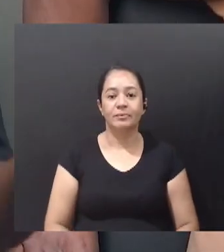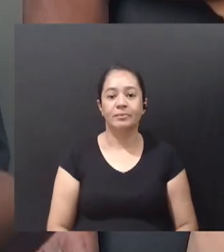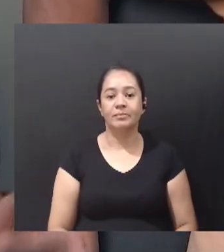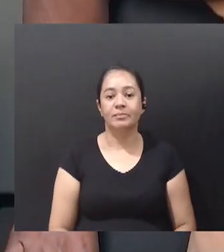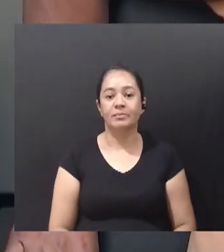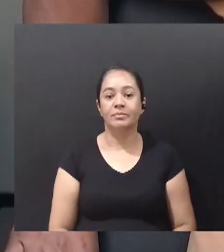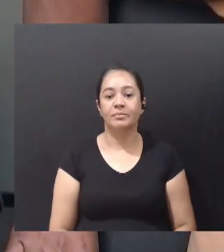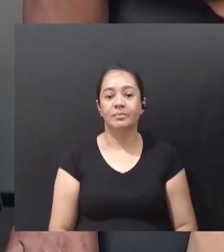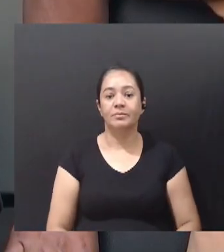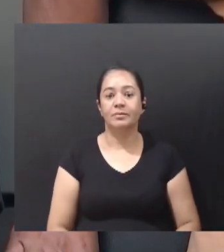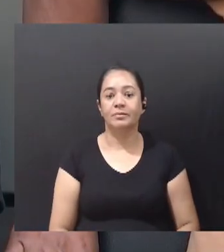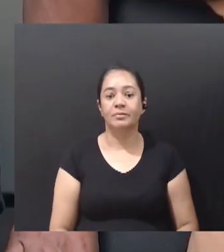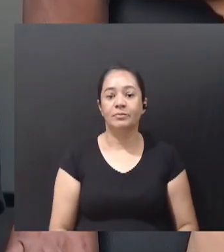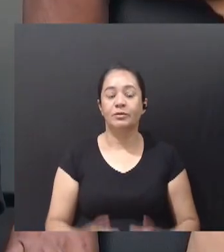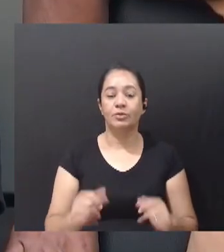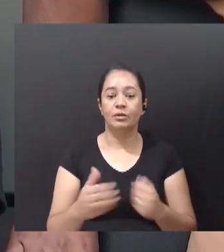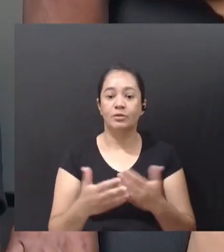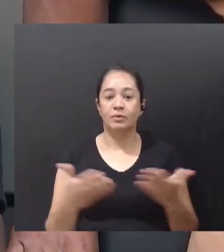todos que estão aqui hoje